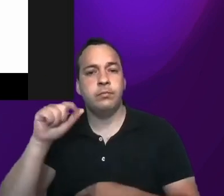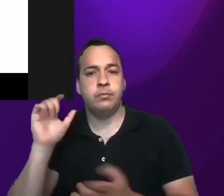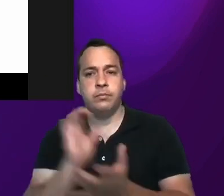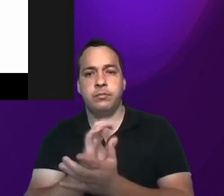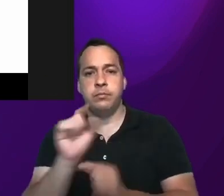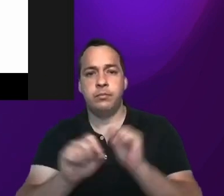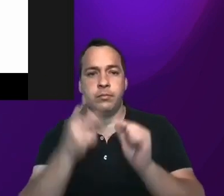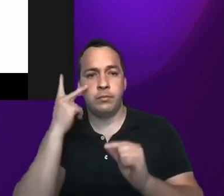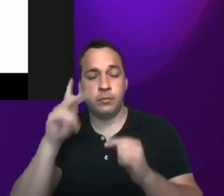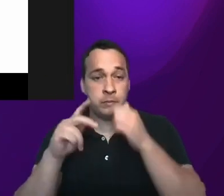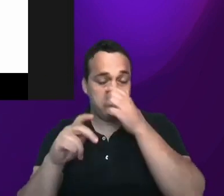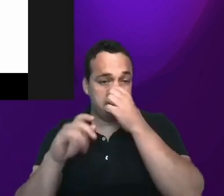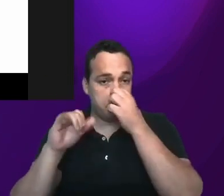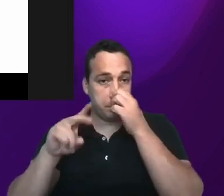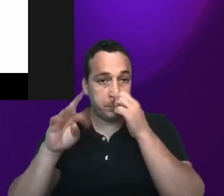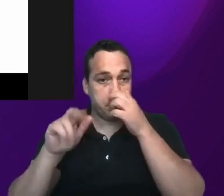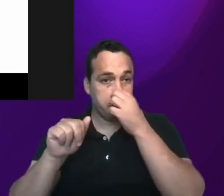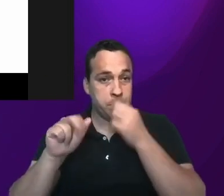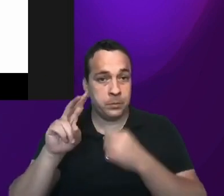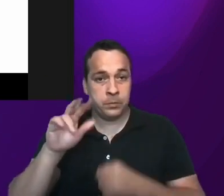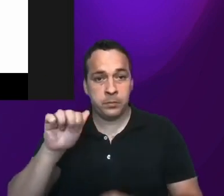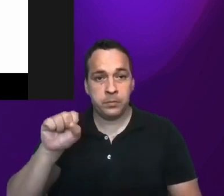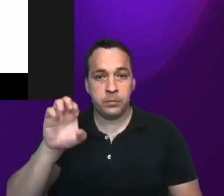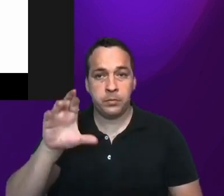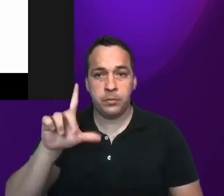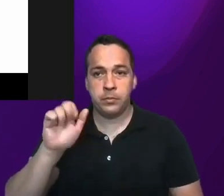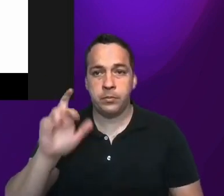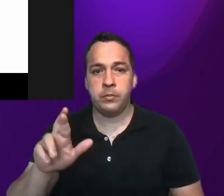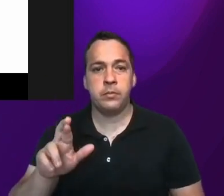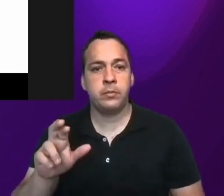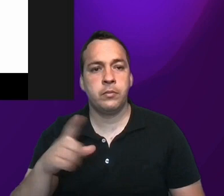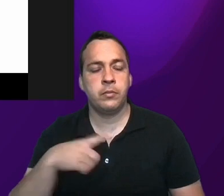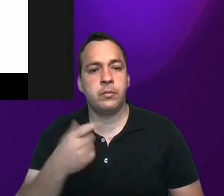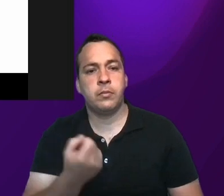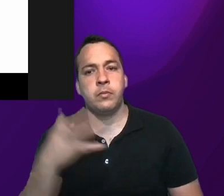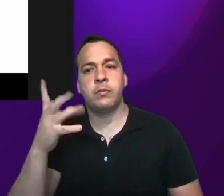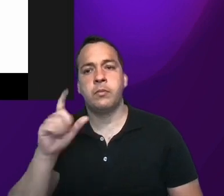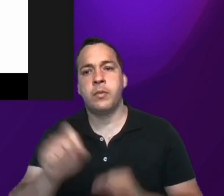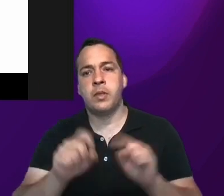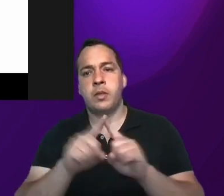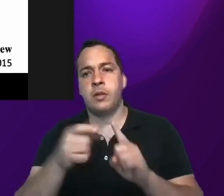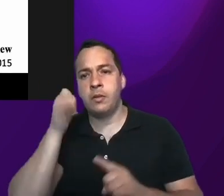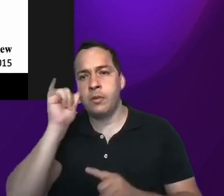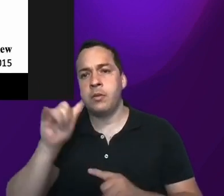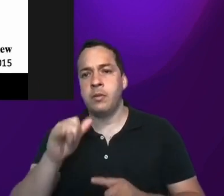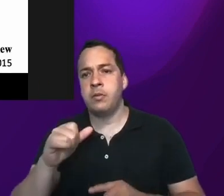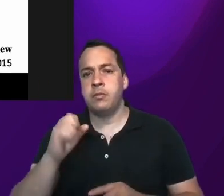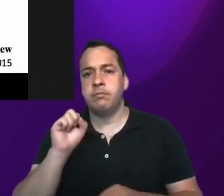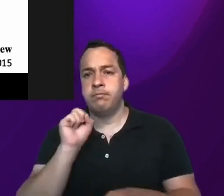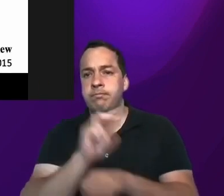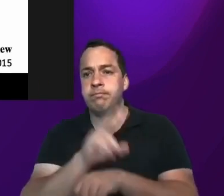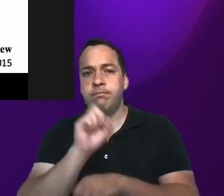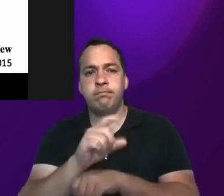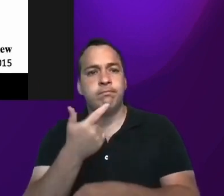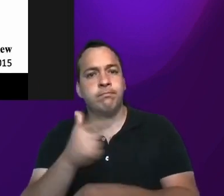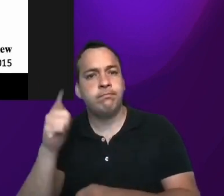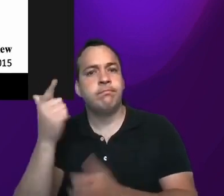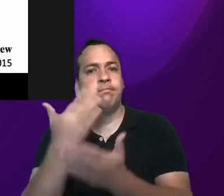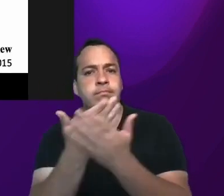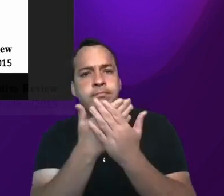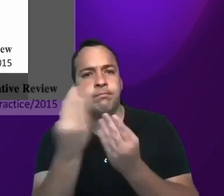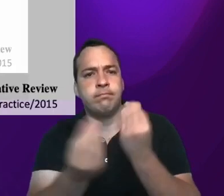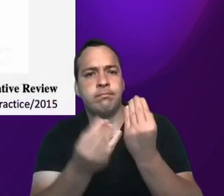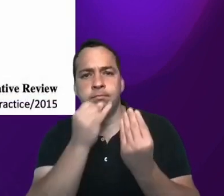o intravascular, ela também tem alguns efeitos antioxidantes, né? Temos alguns estudos, e aqui é